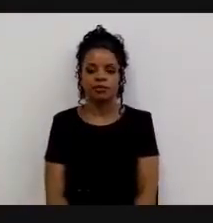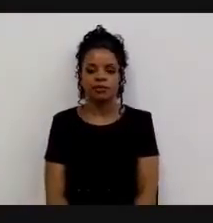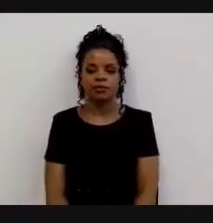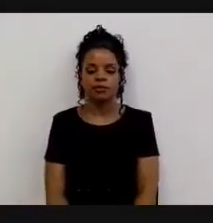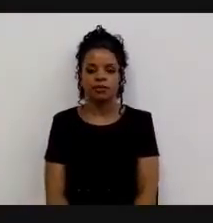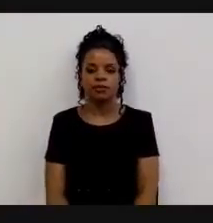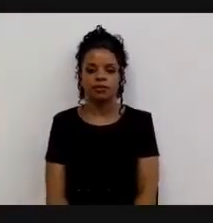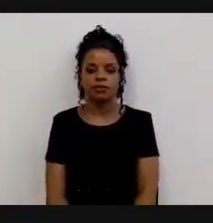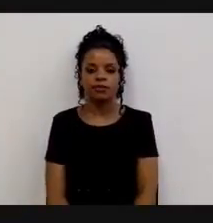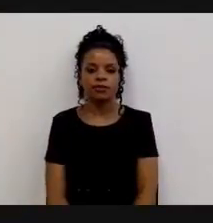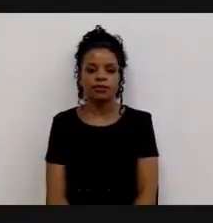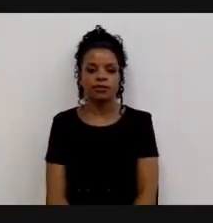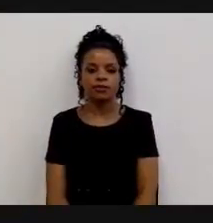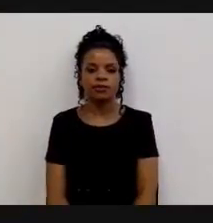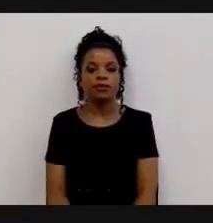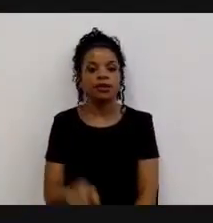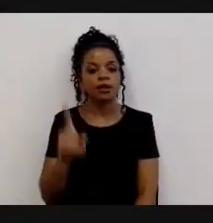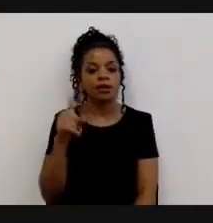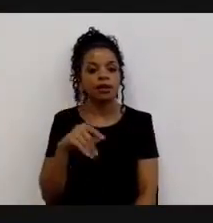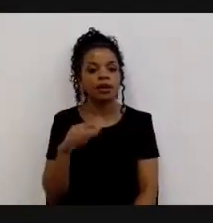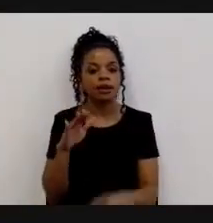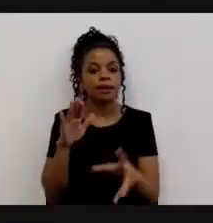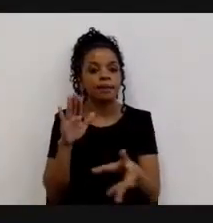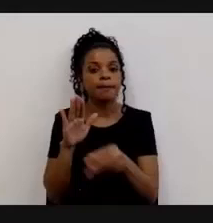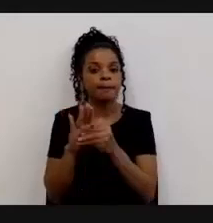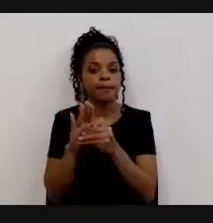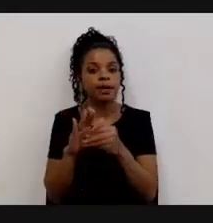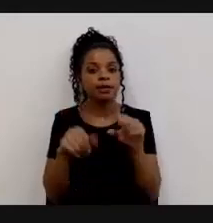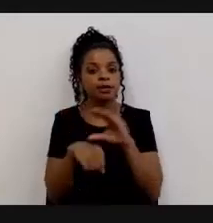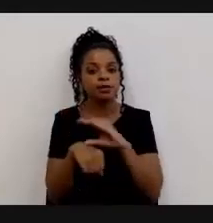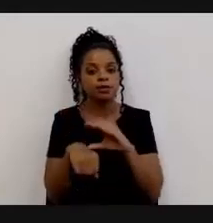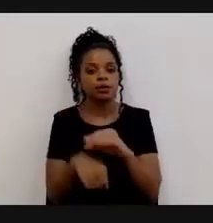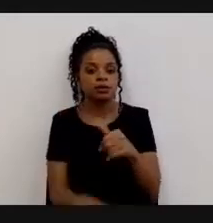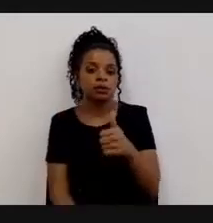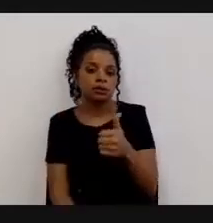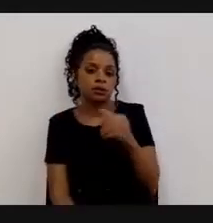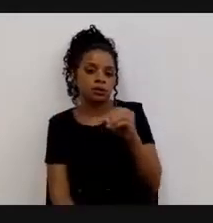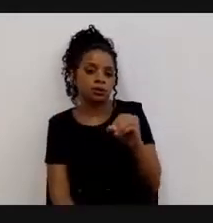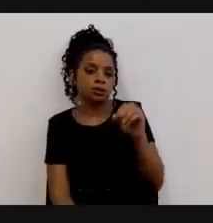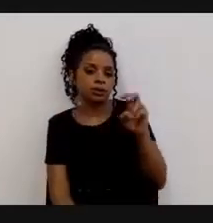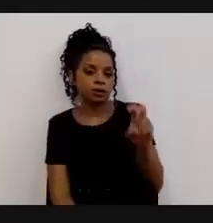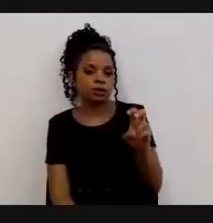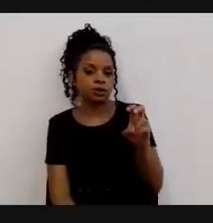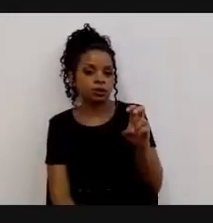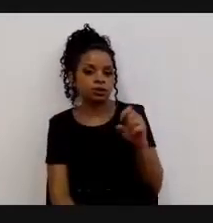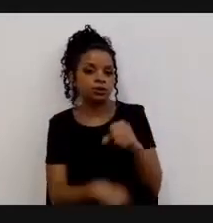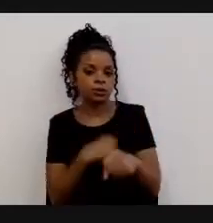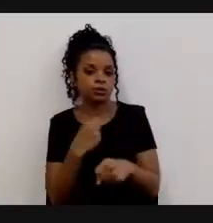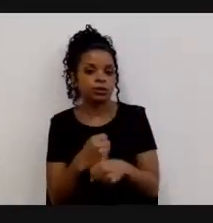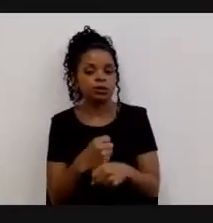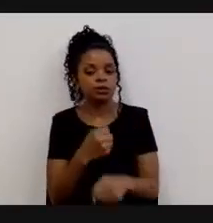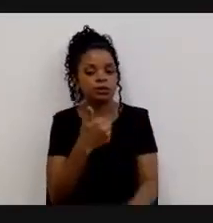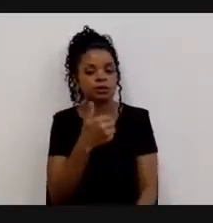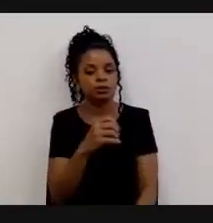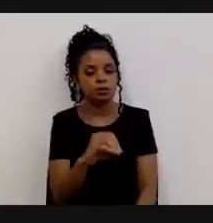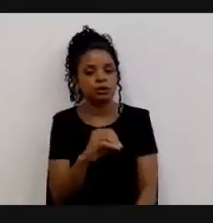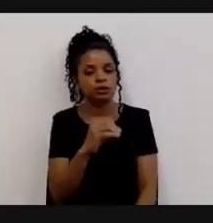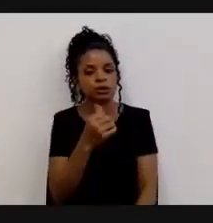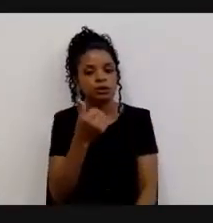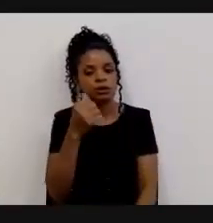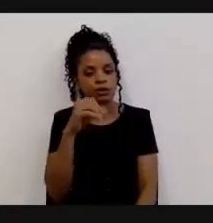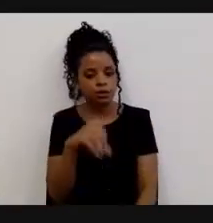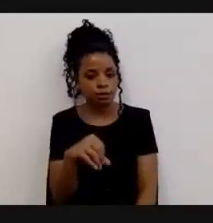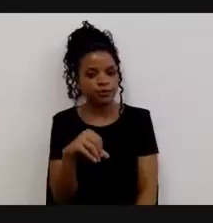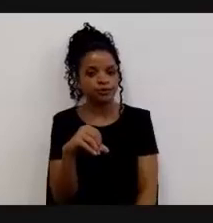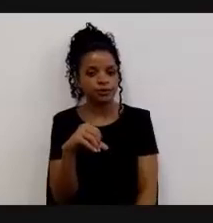Ela é embasada, né, na emenda constitucional número 105 de 2019. E toda essa trajetória da emenda constitucional